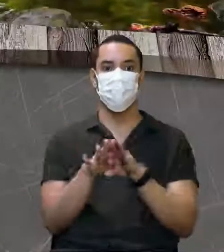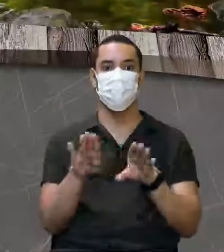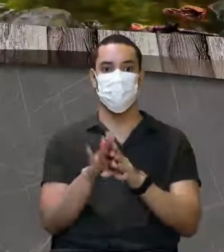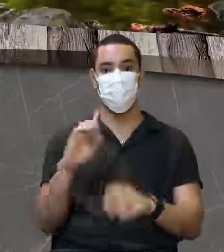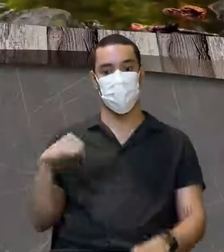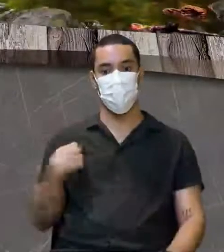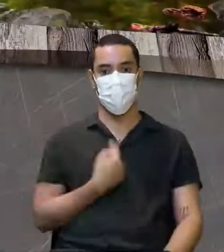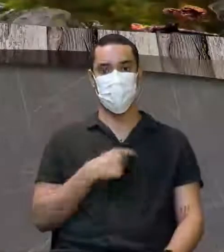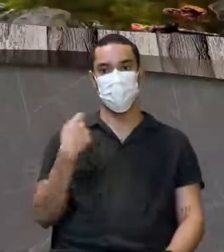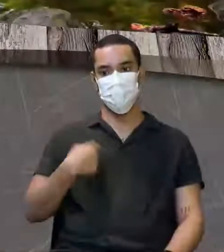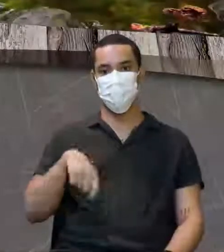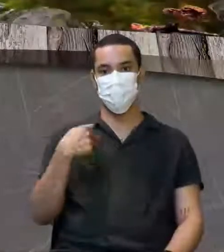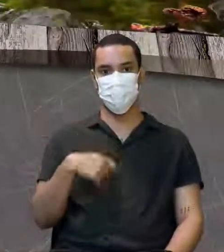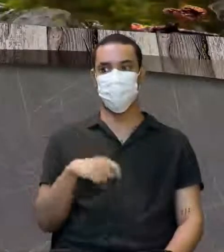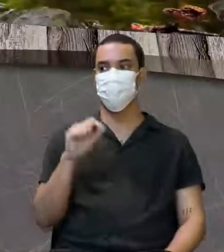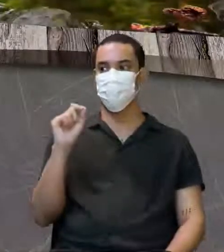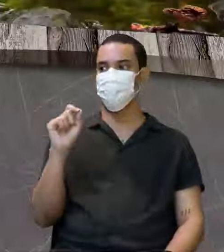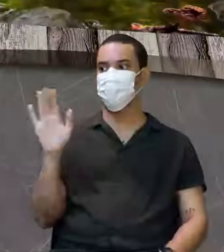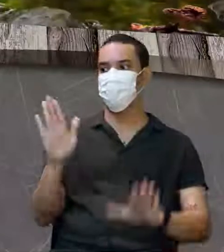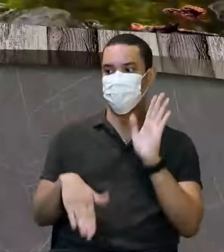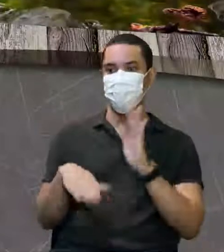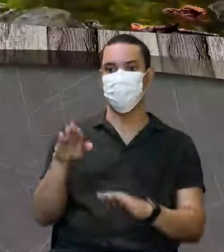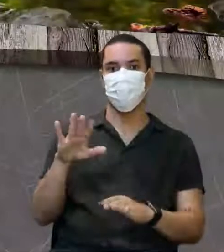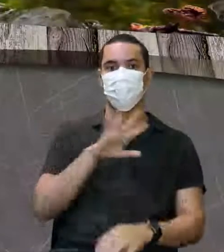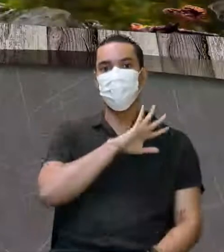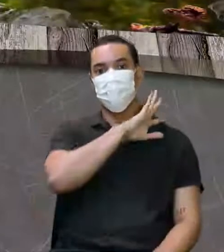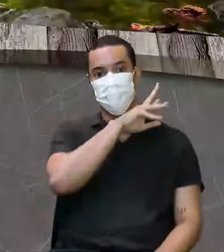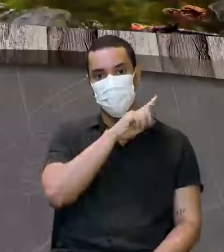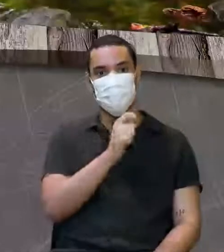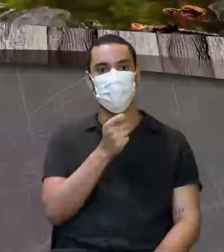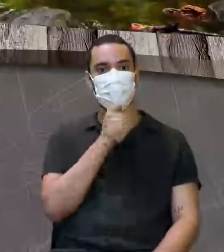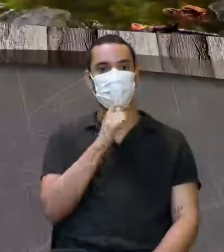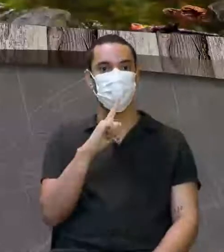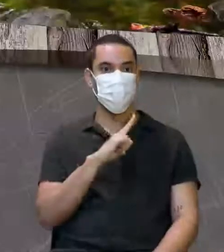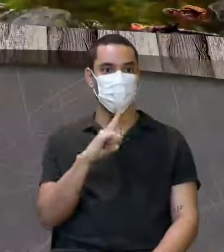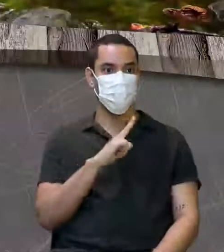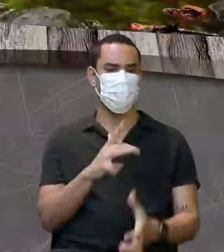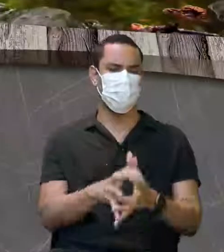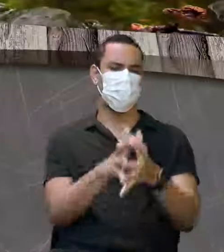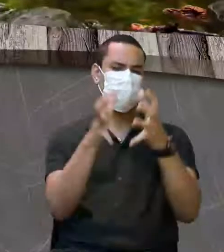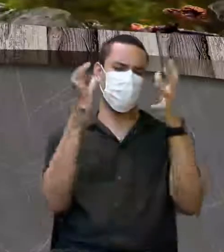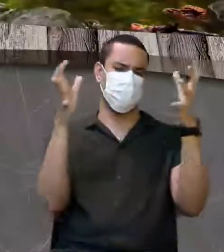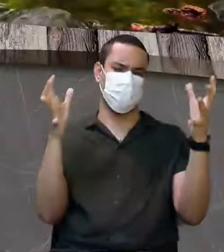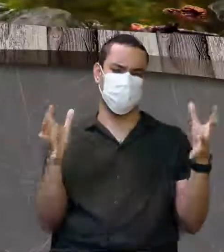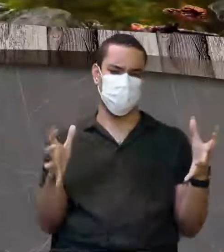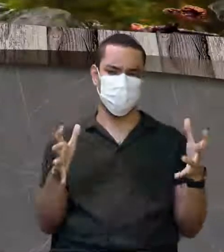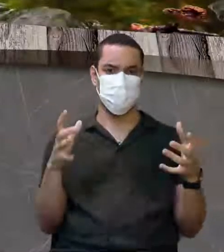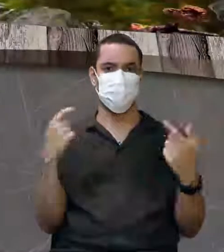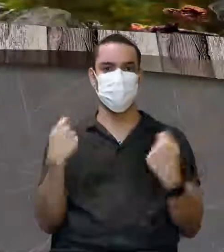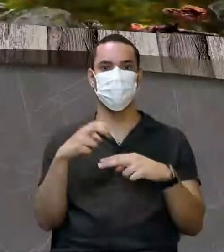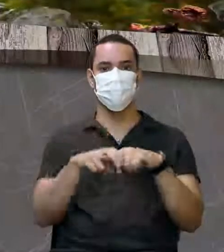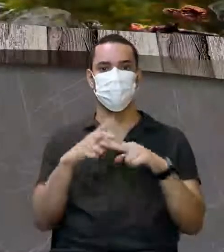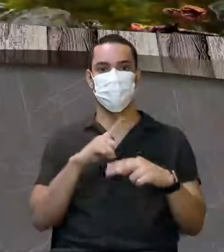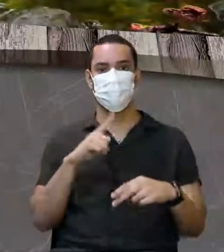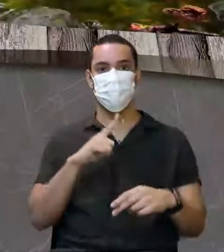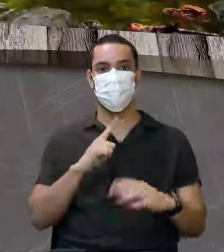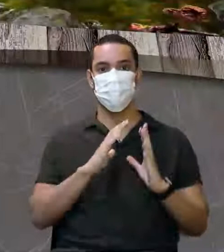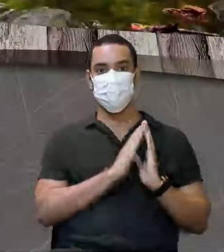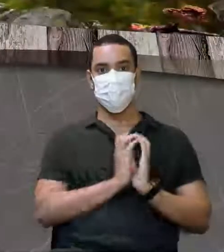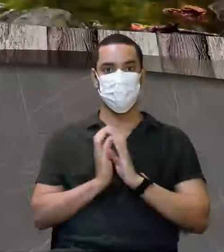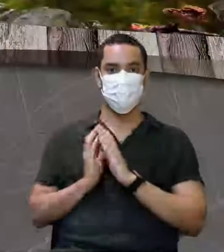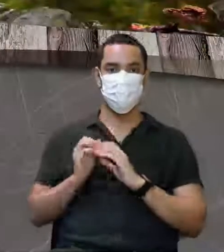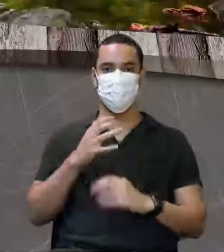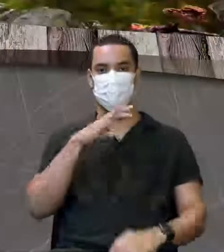precisávamos realizar fuga de animais que ainda estavam ali conosco, de grande porte, e tinha que ter uma boa